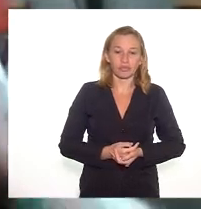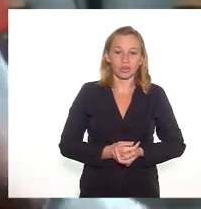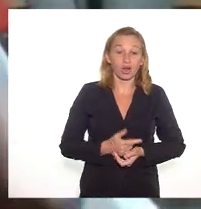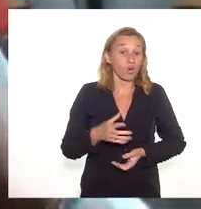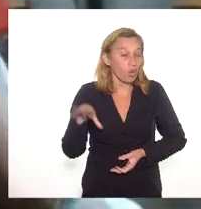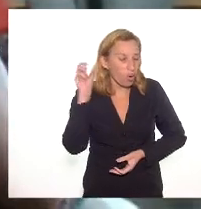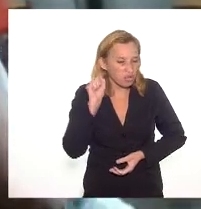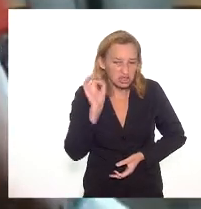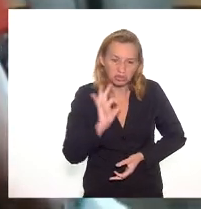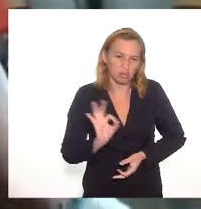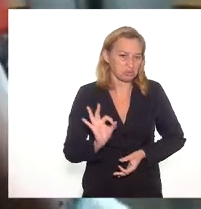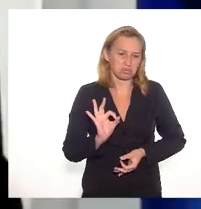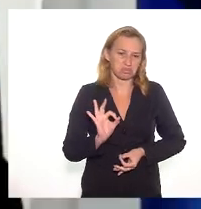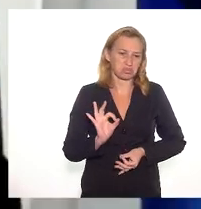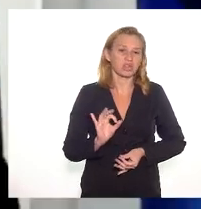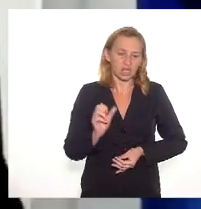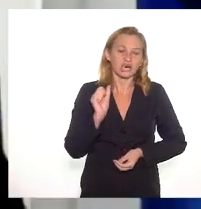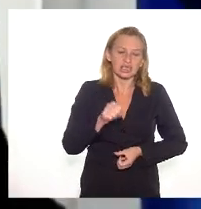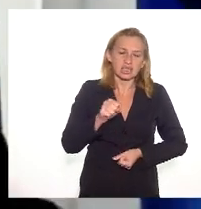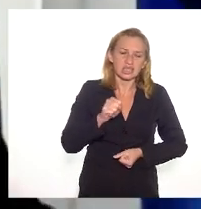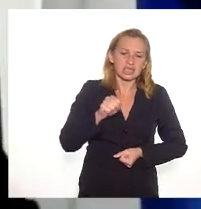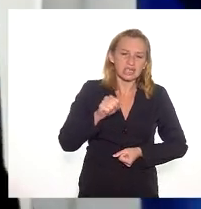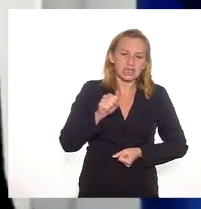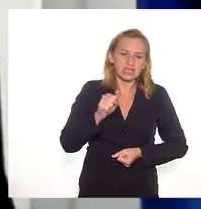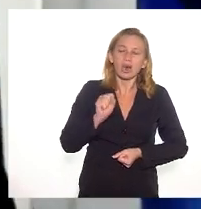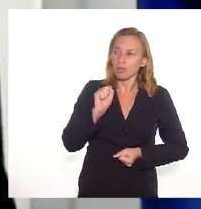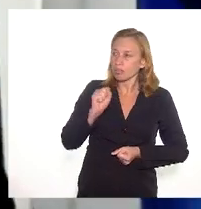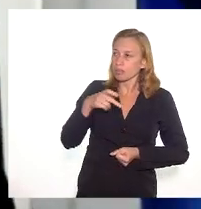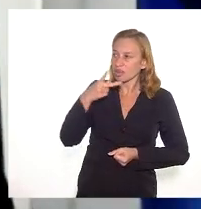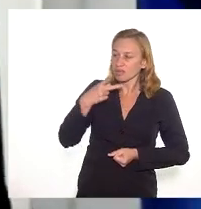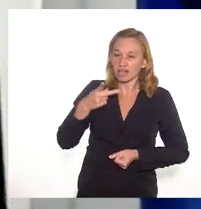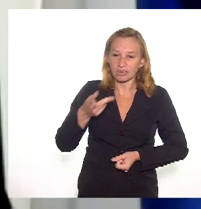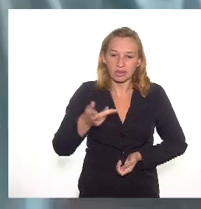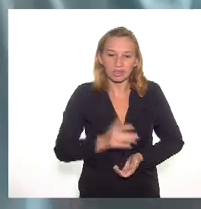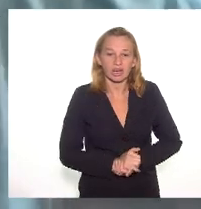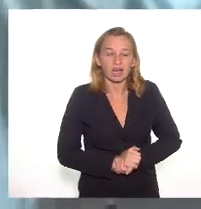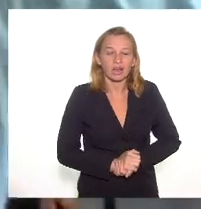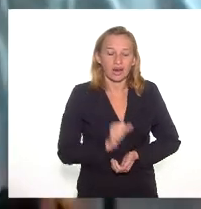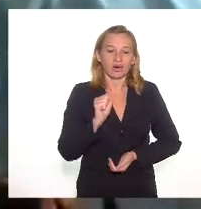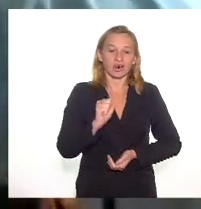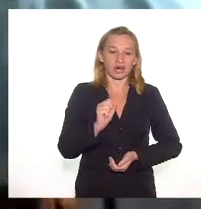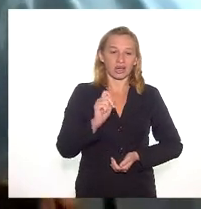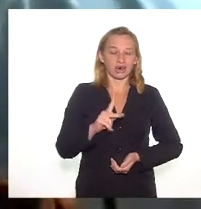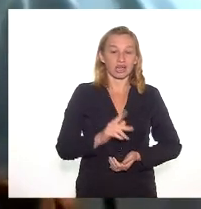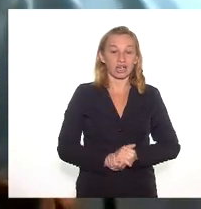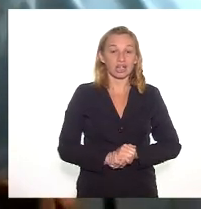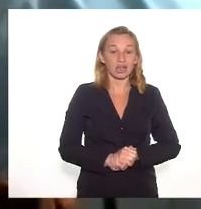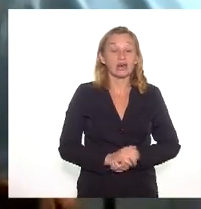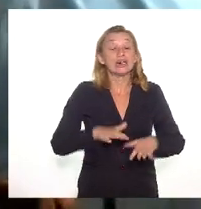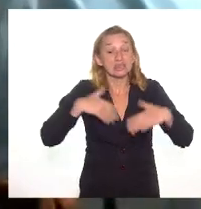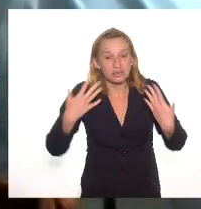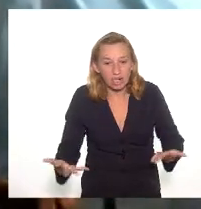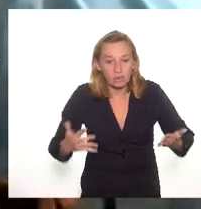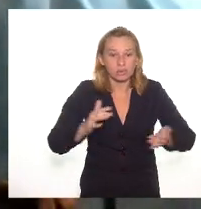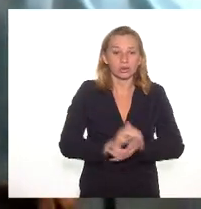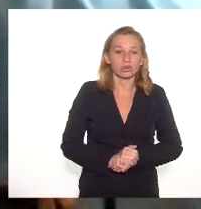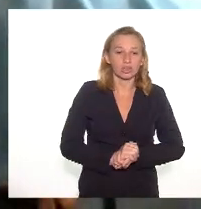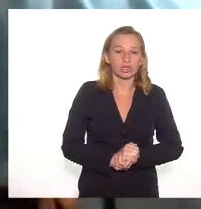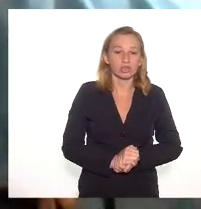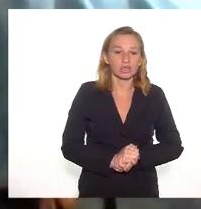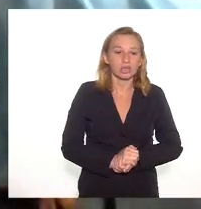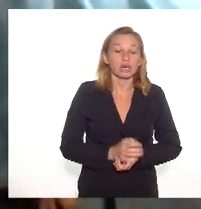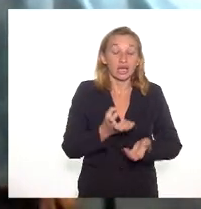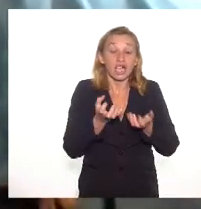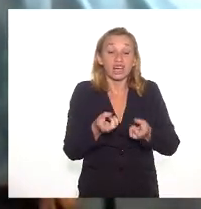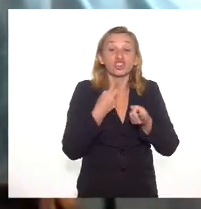não está... Não estou ouvindo, André. Pode falar, eu estou falando aqui, pode falar. Você está falando, pensei que você estava sem som. Então, o que a gente está